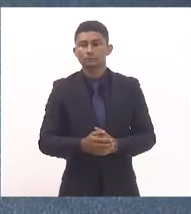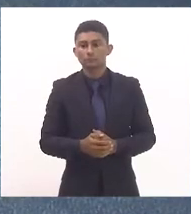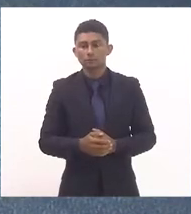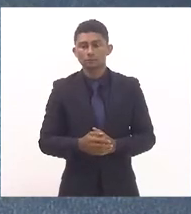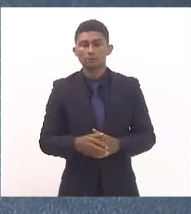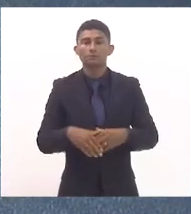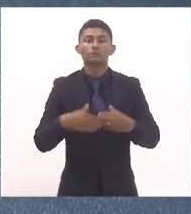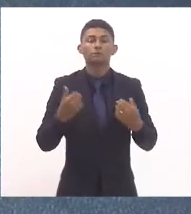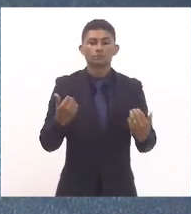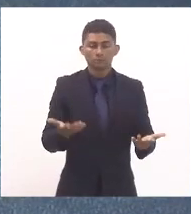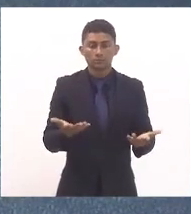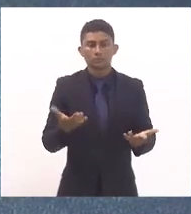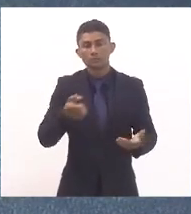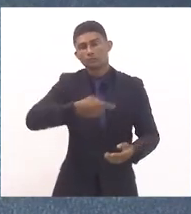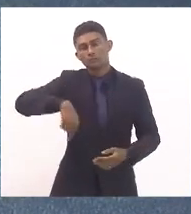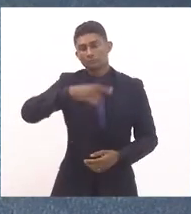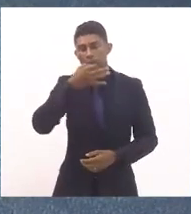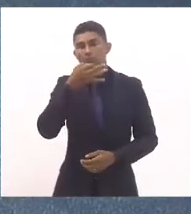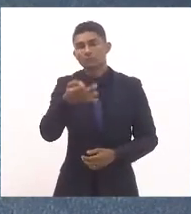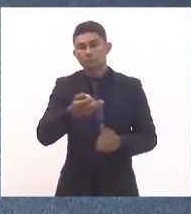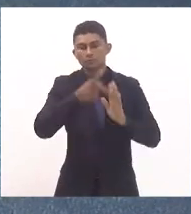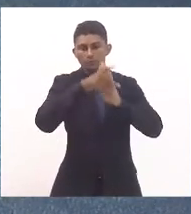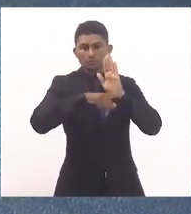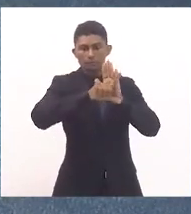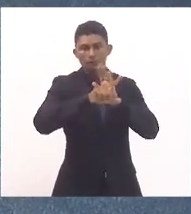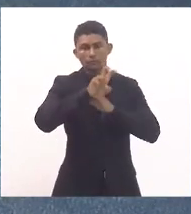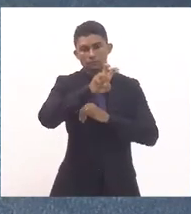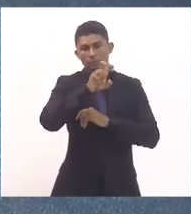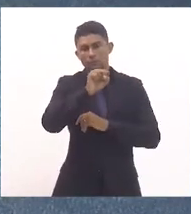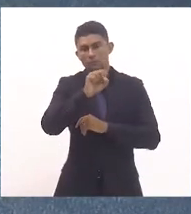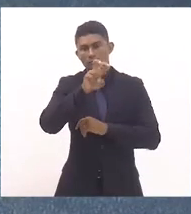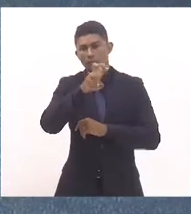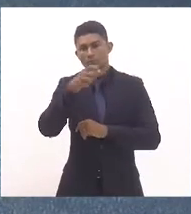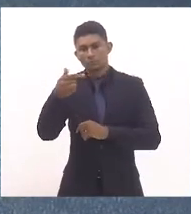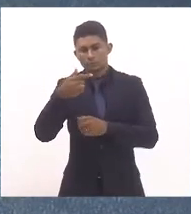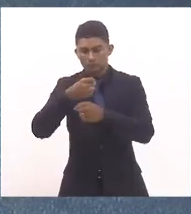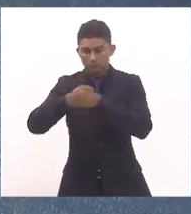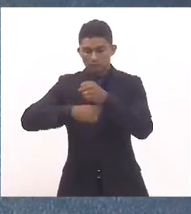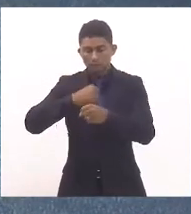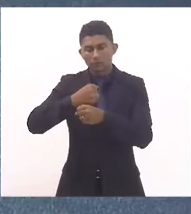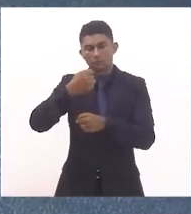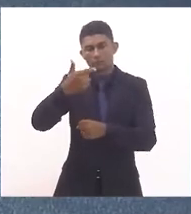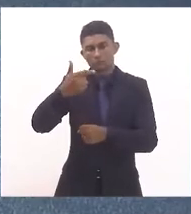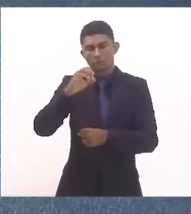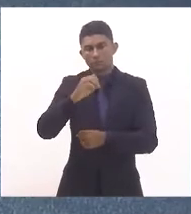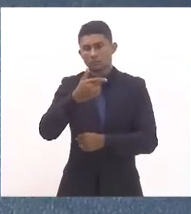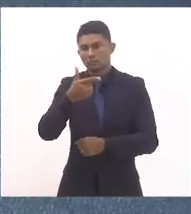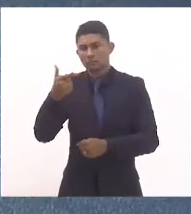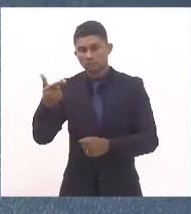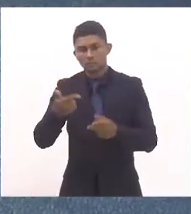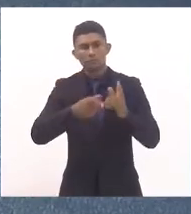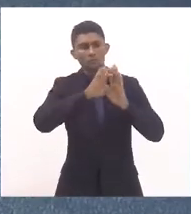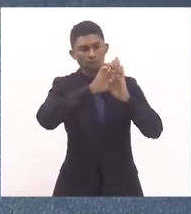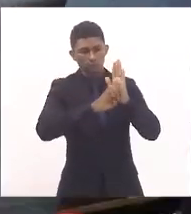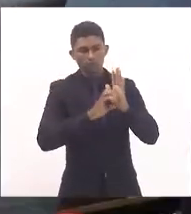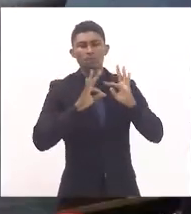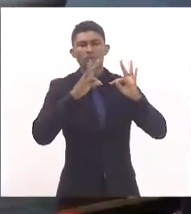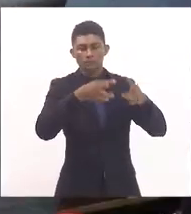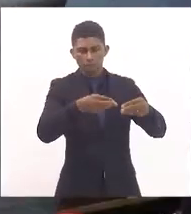posto, nosso parecer ao projeto de lei 5857/22 é favorável às emendas de